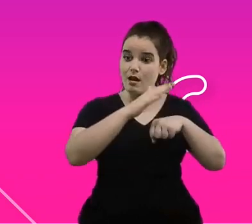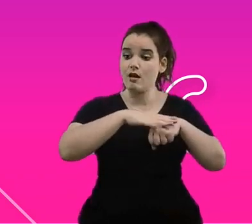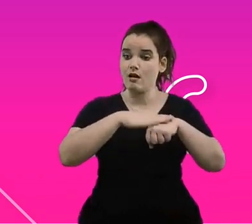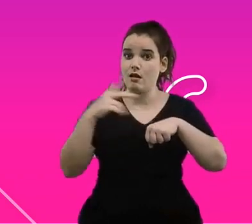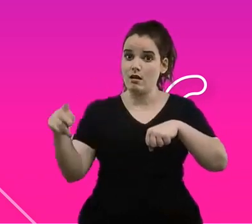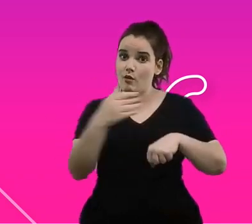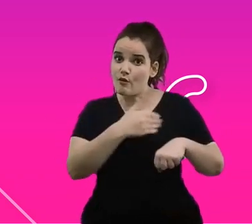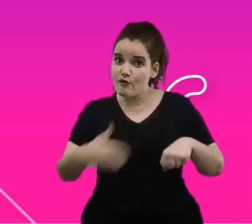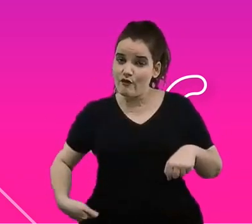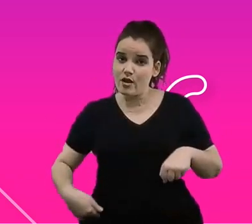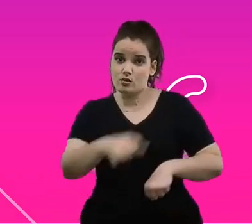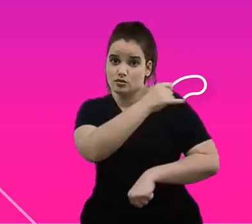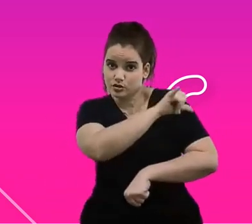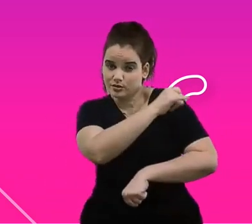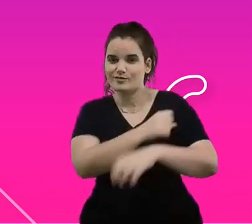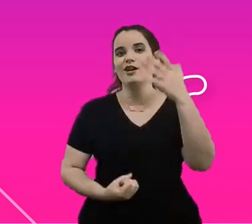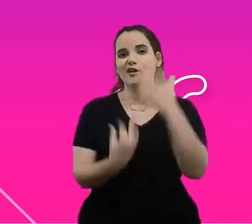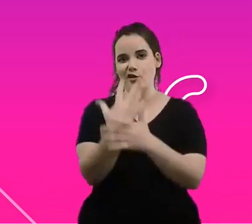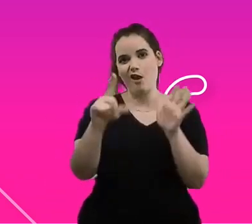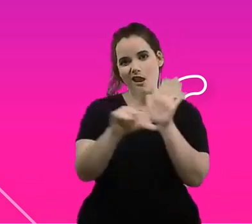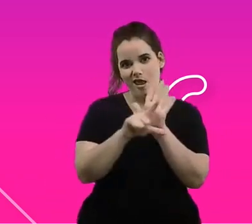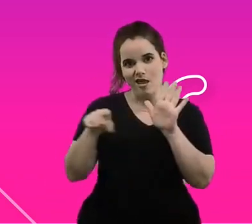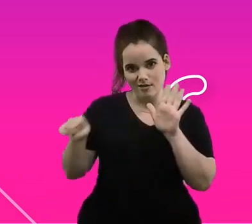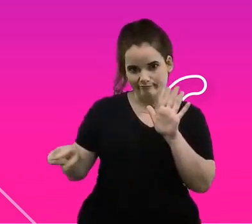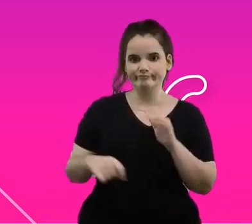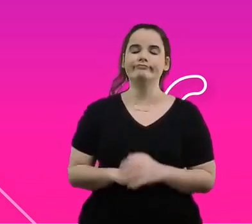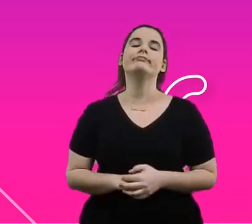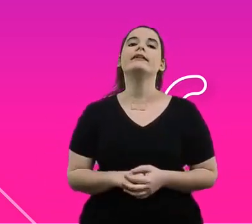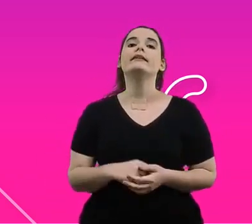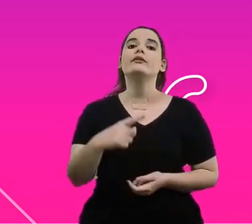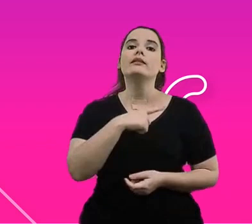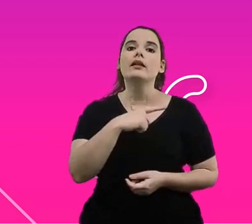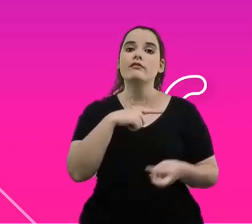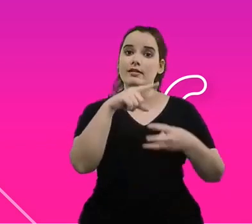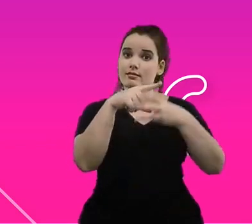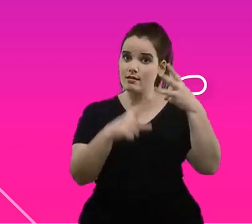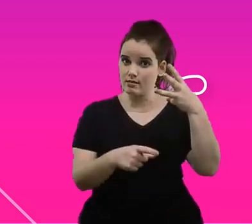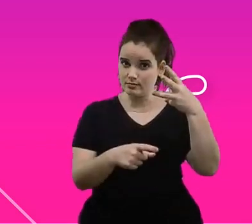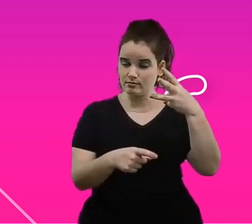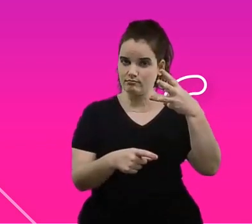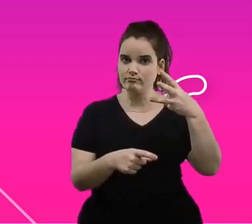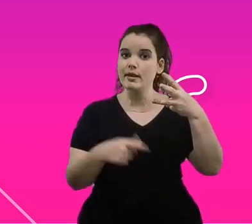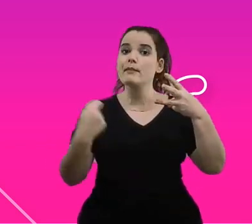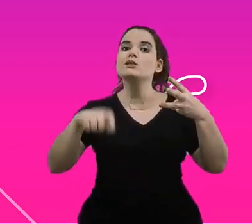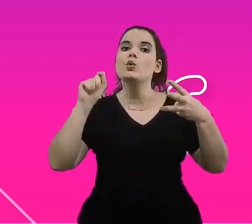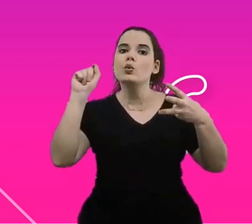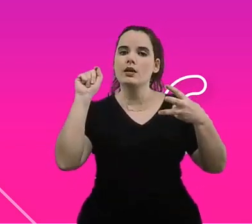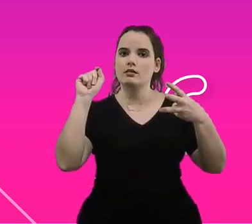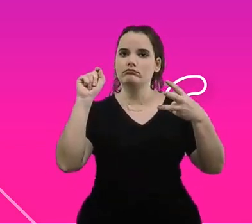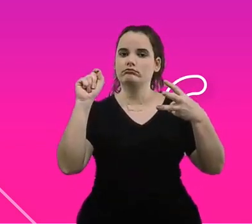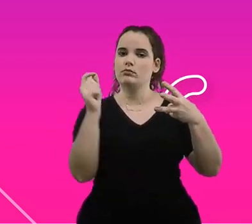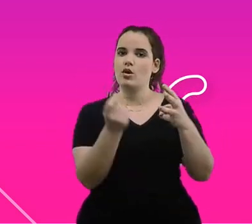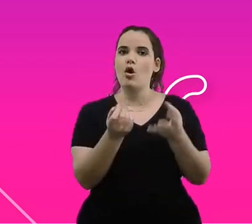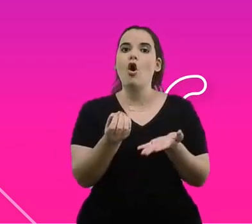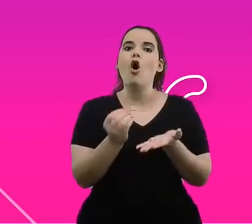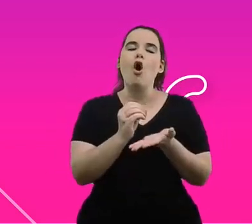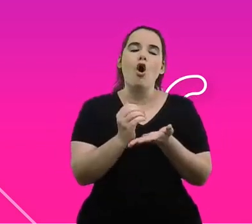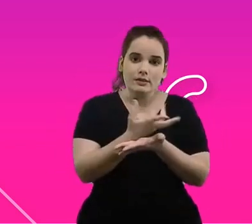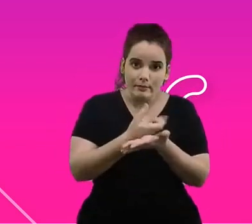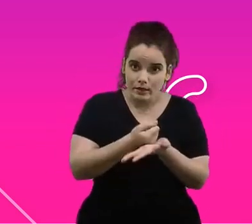foram identificados para priorizar o orçamento de acordo com isso. Então, teve um eixo para a parte